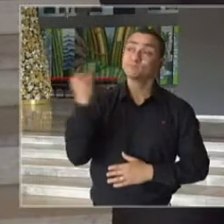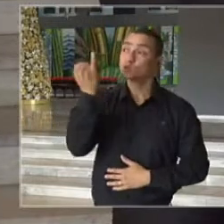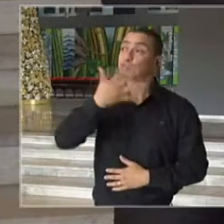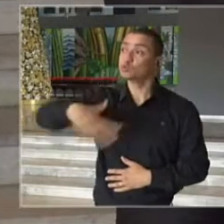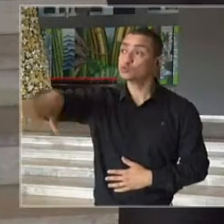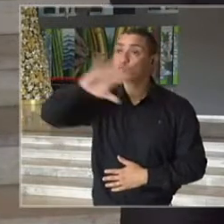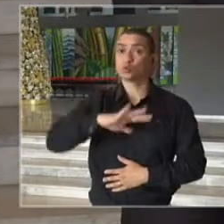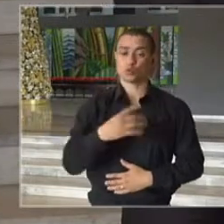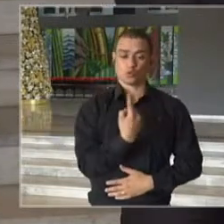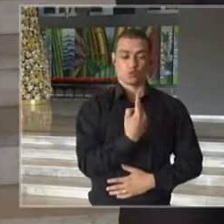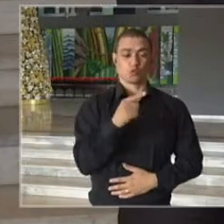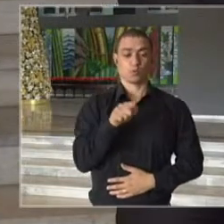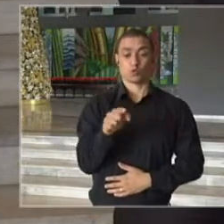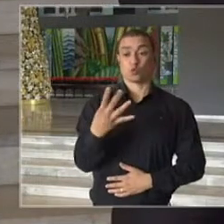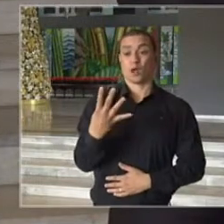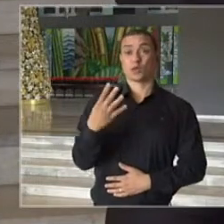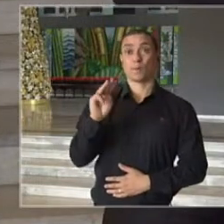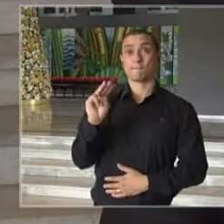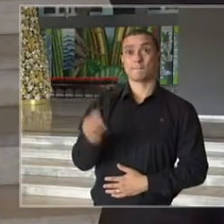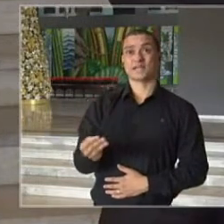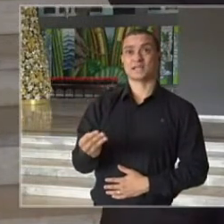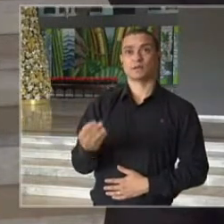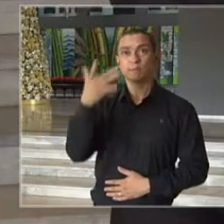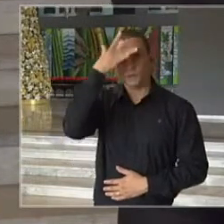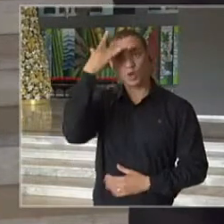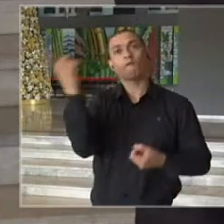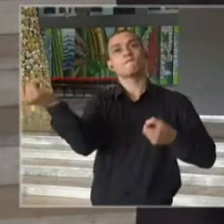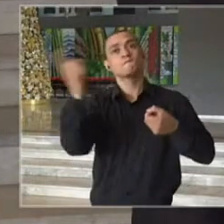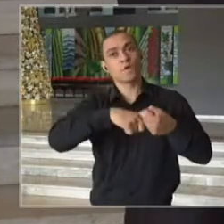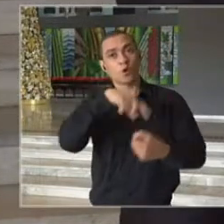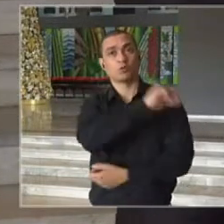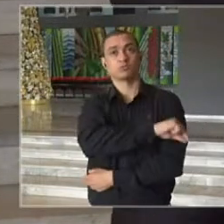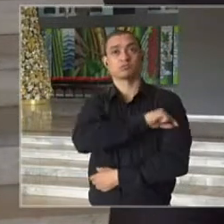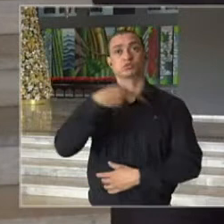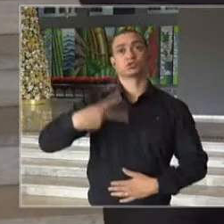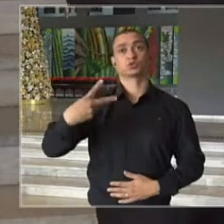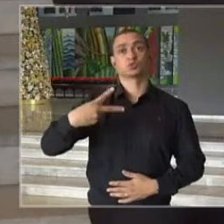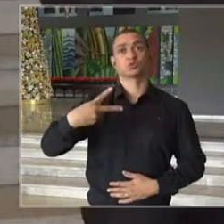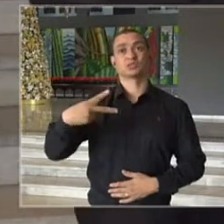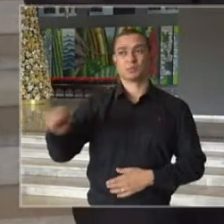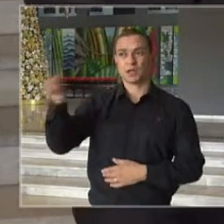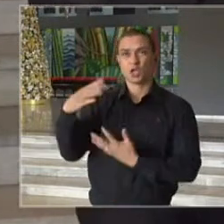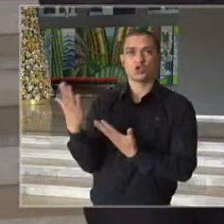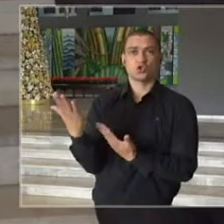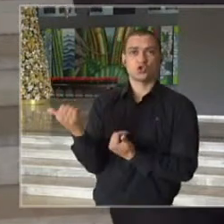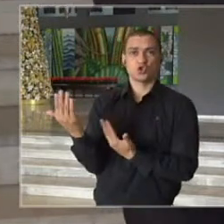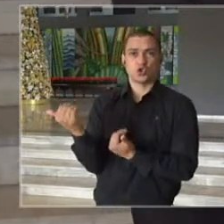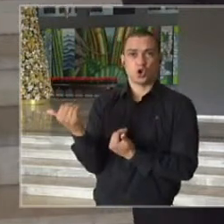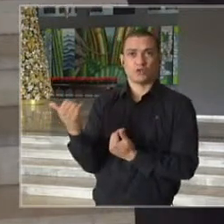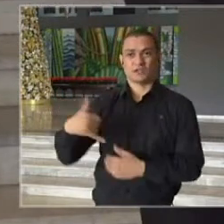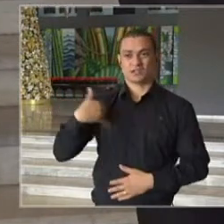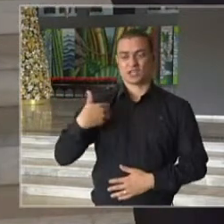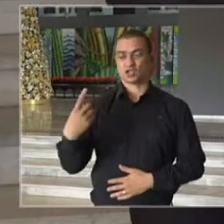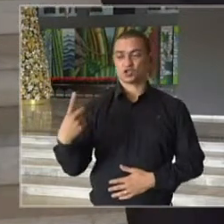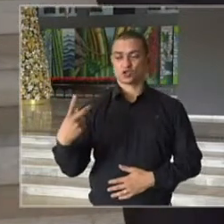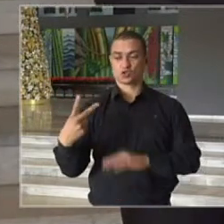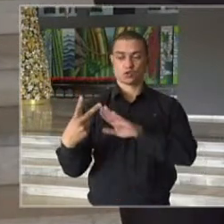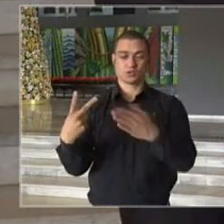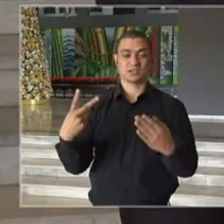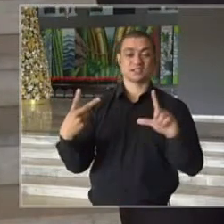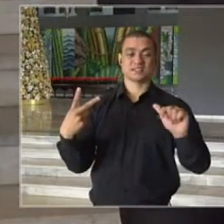1,4 milhão de pessoas retornem para tomar a sua vacina. E a faixa etária dos adolescentes, de 12 a 17, aqui a gente